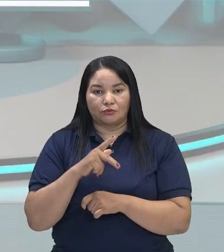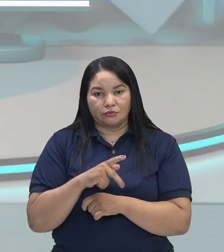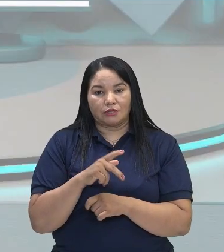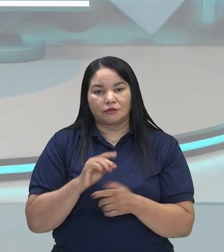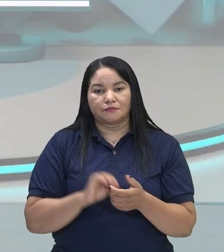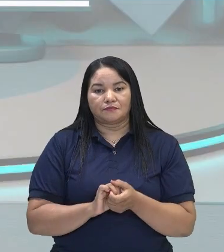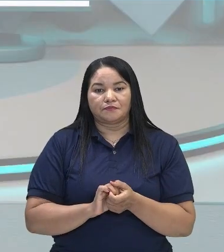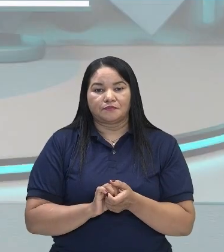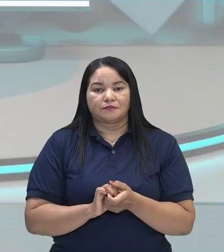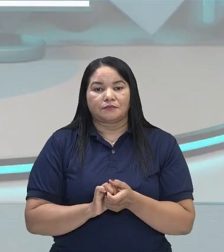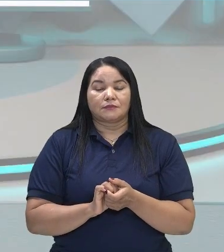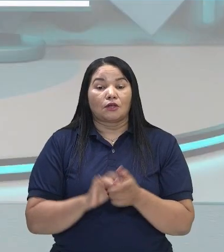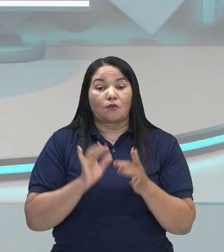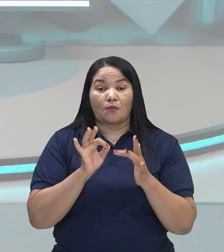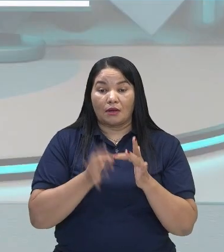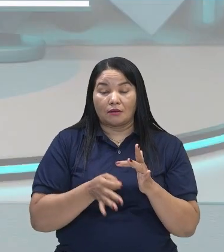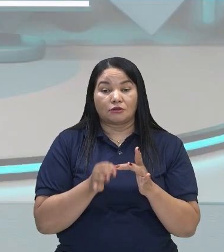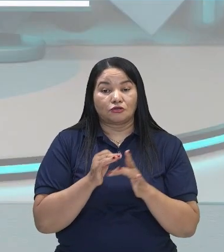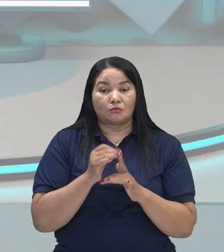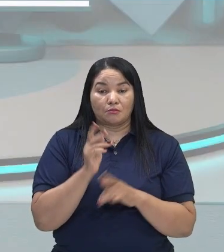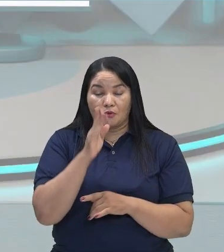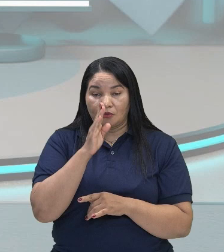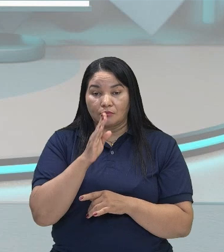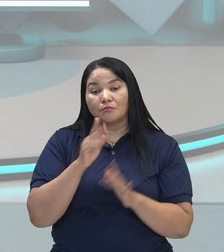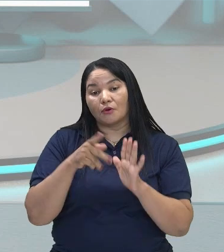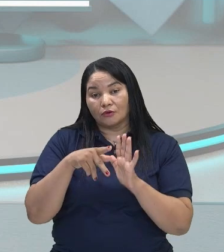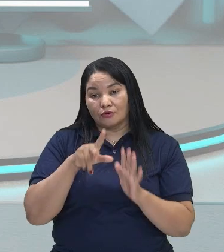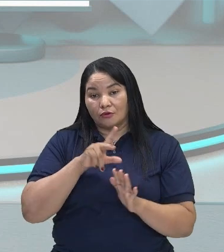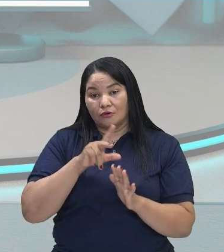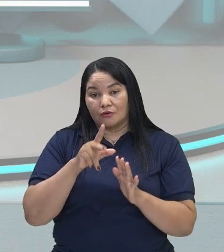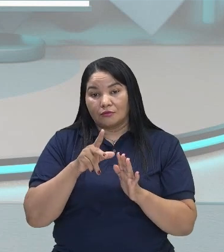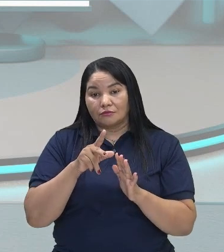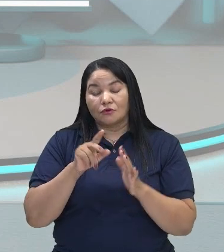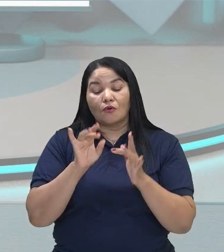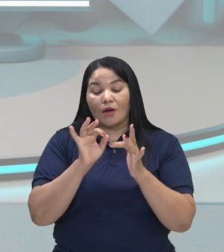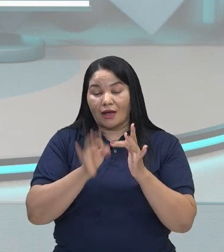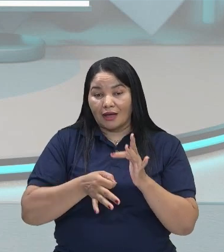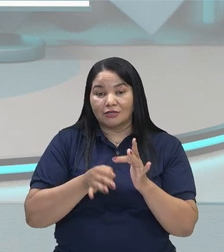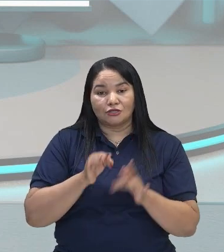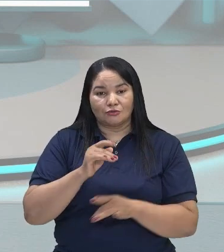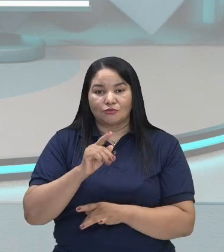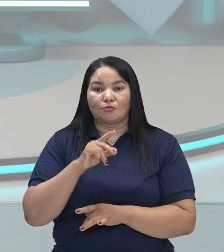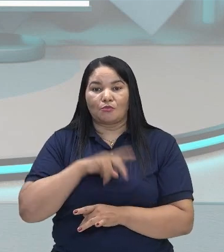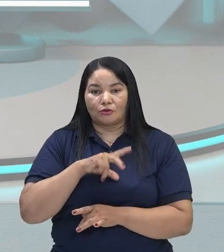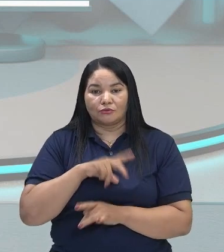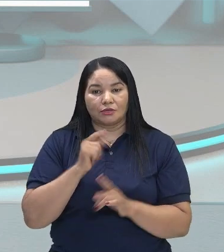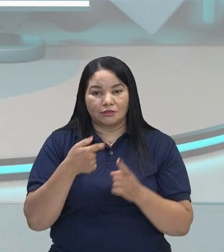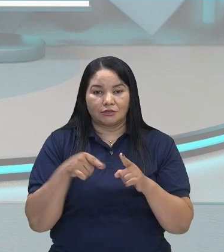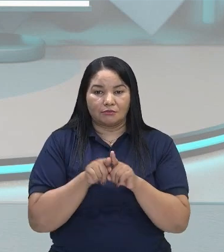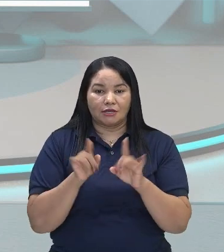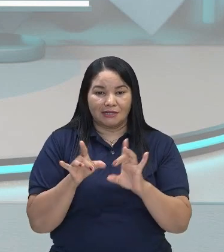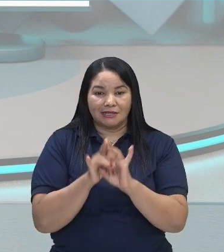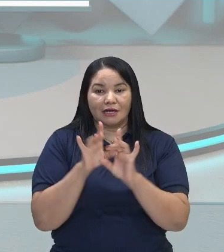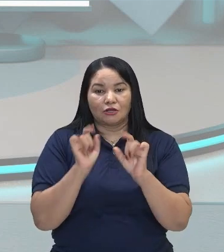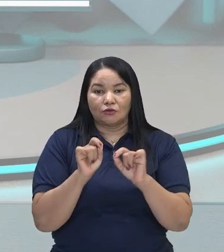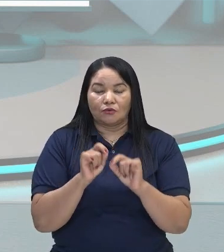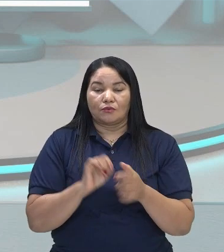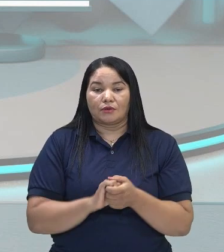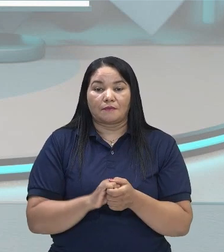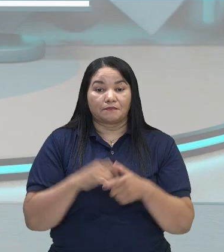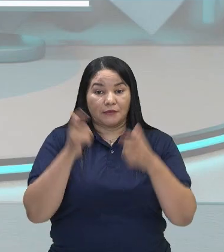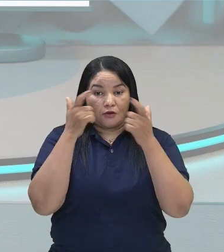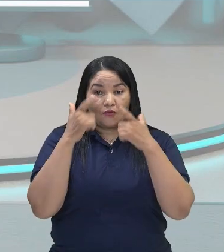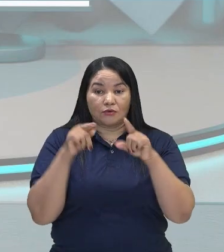português foi um movimento mais ligado à corte, e a estética neoclássica, mantendo-se fiel